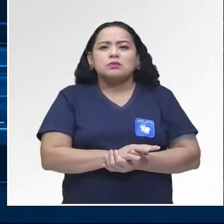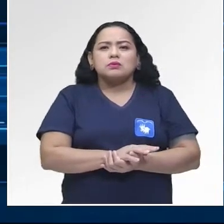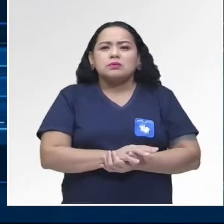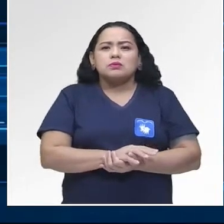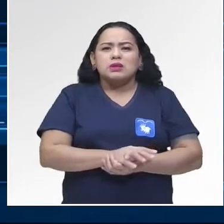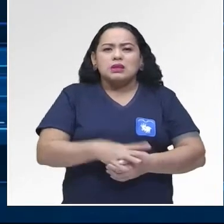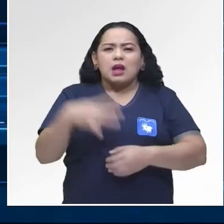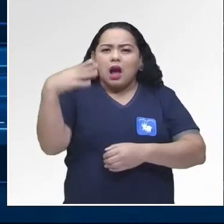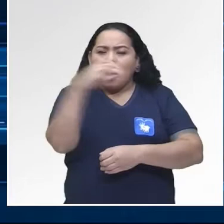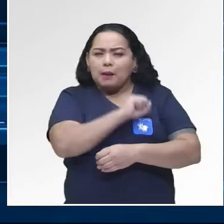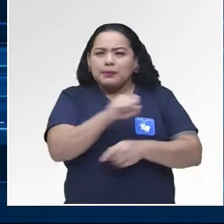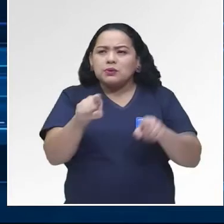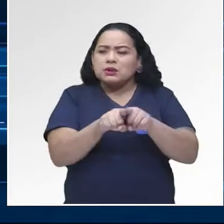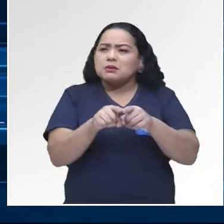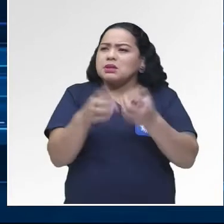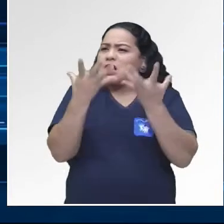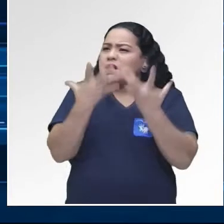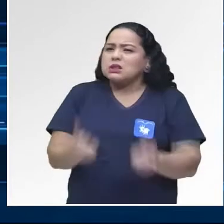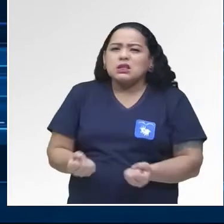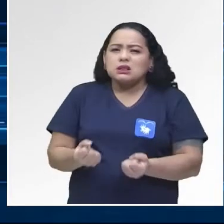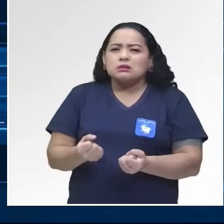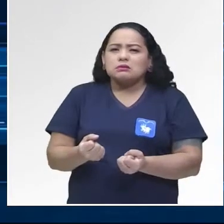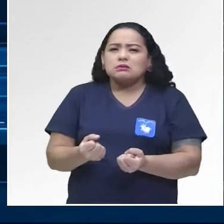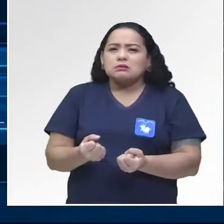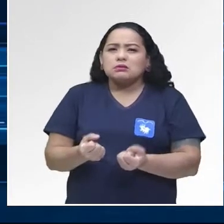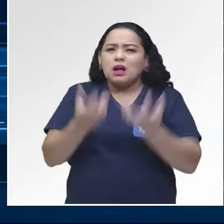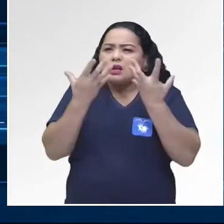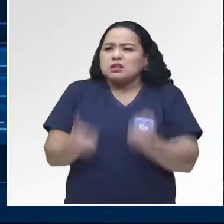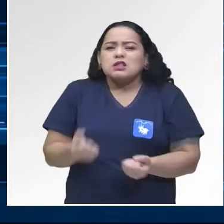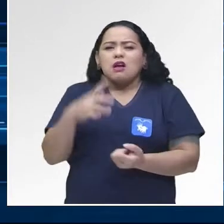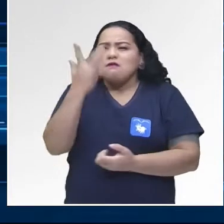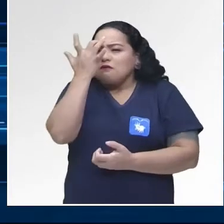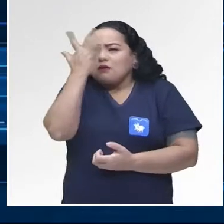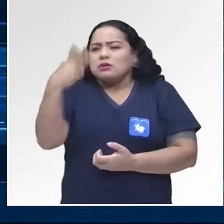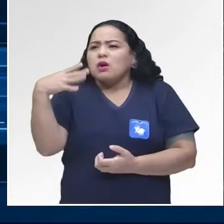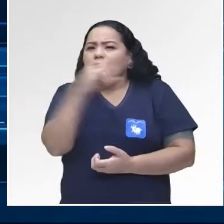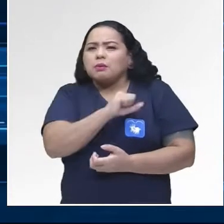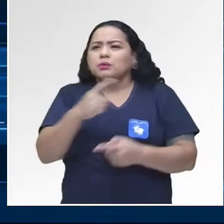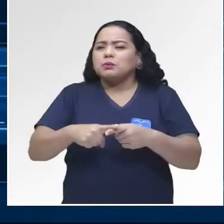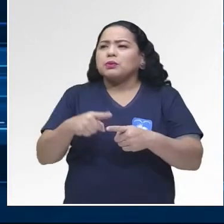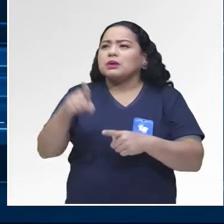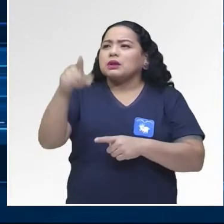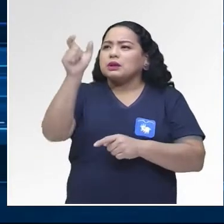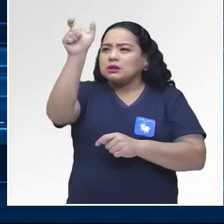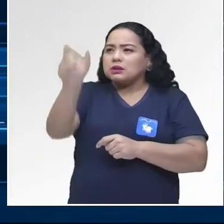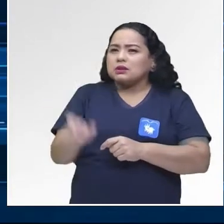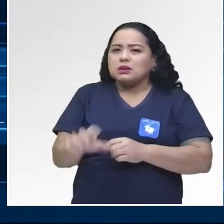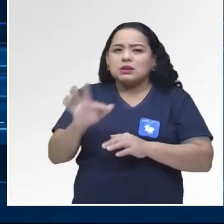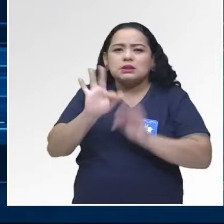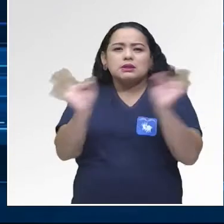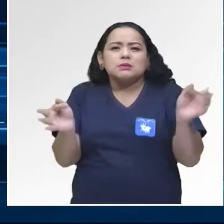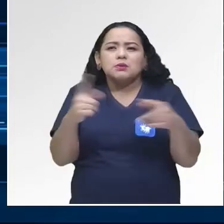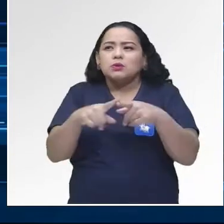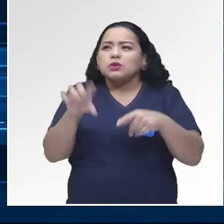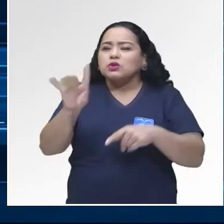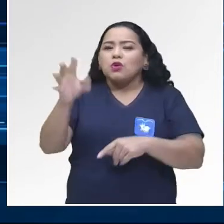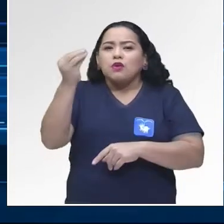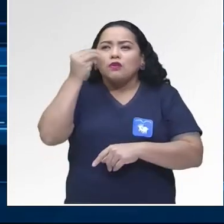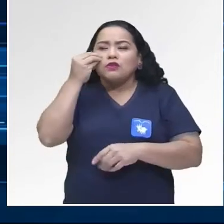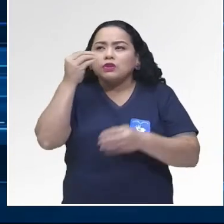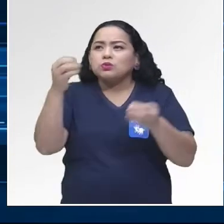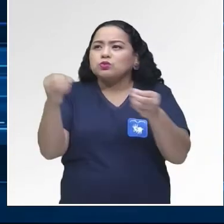conformista. Ele se conforma com aquilo que se pode comprovar simplesmente estando junto